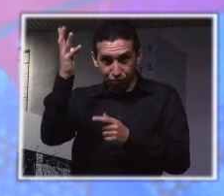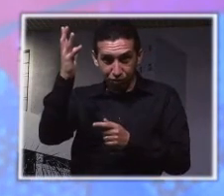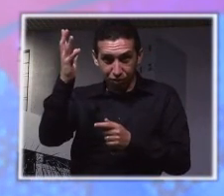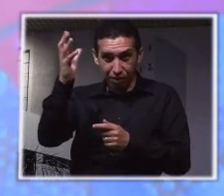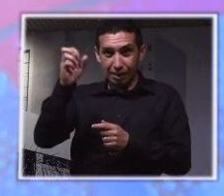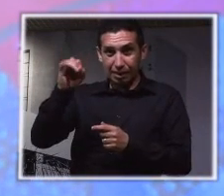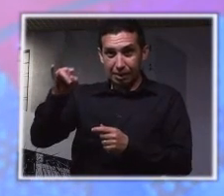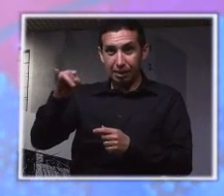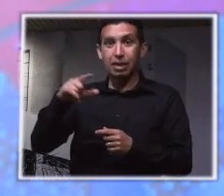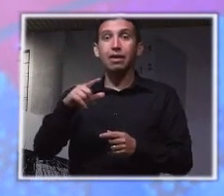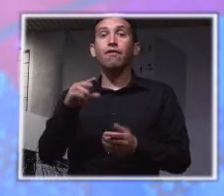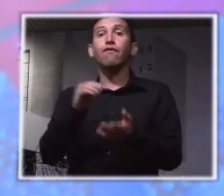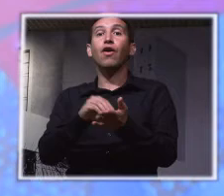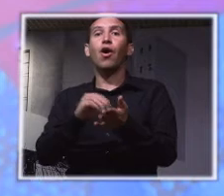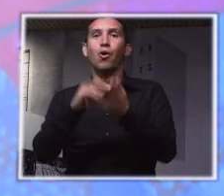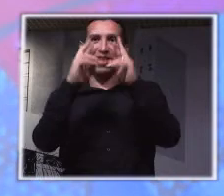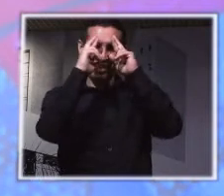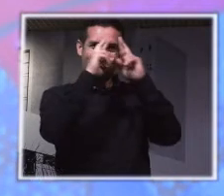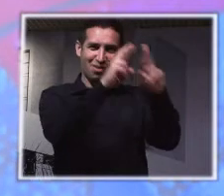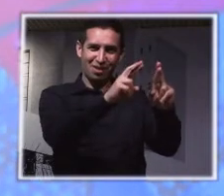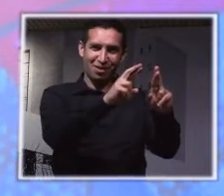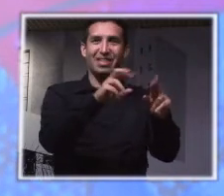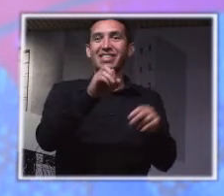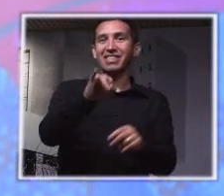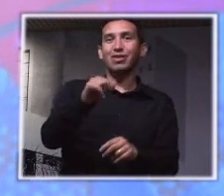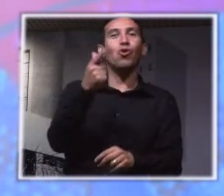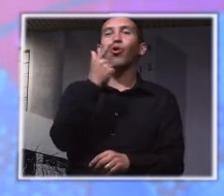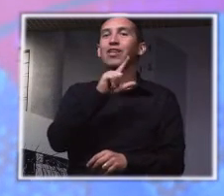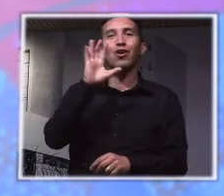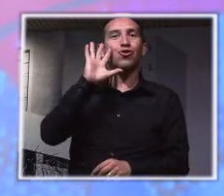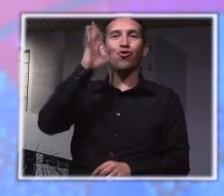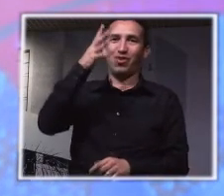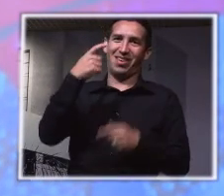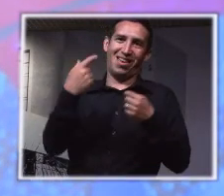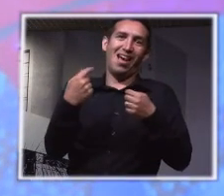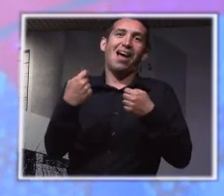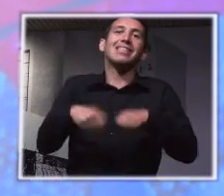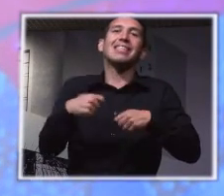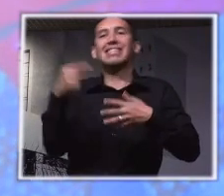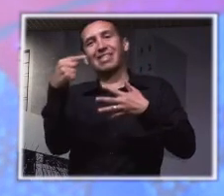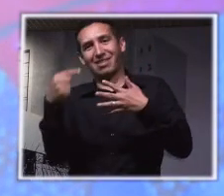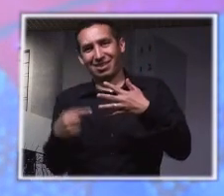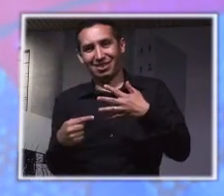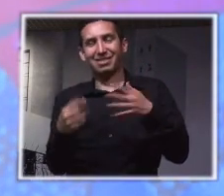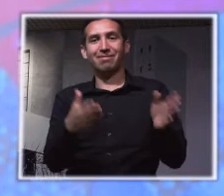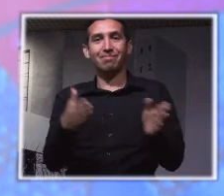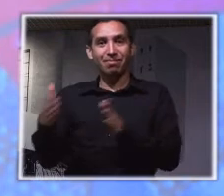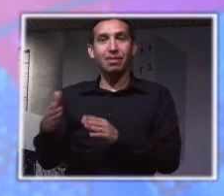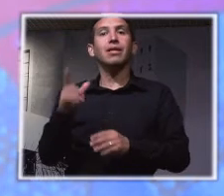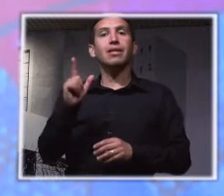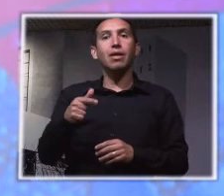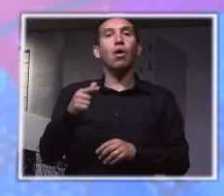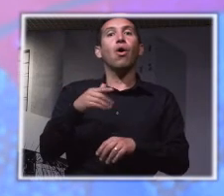são respeitadas e necessidades não são atendidas. Daí porque dificilmente nós vamos iniciar um processo